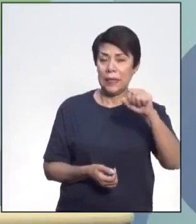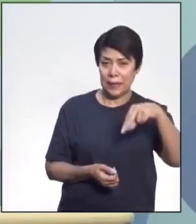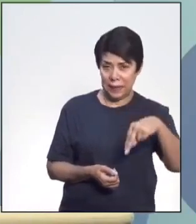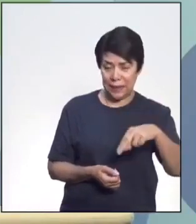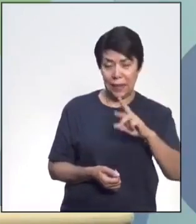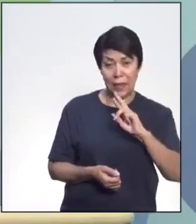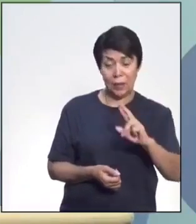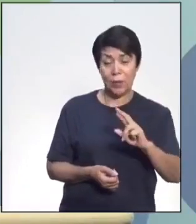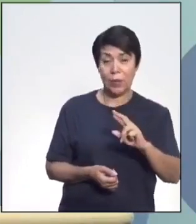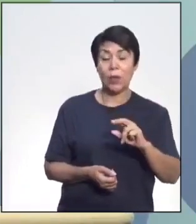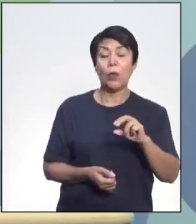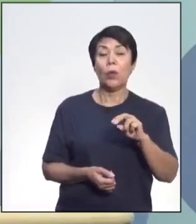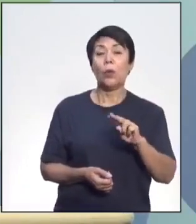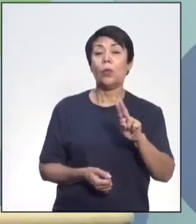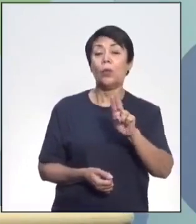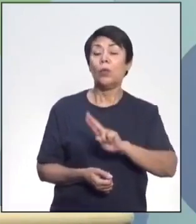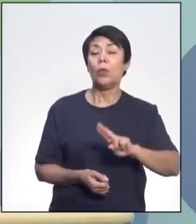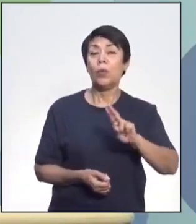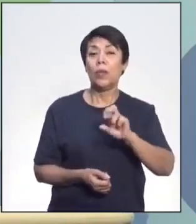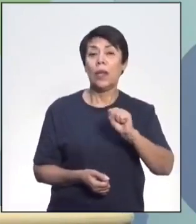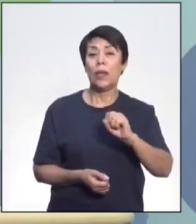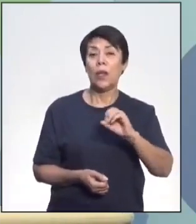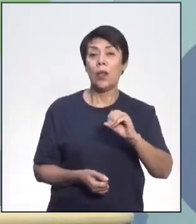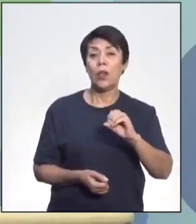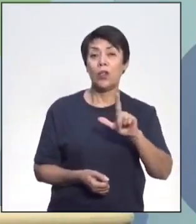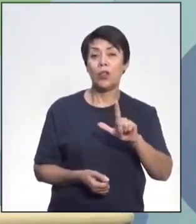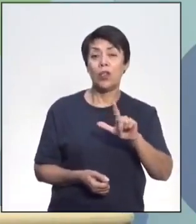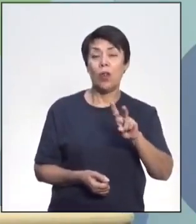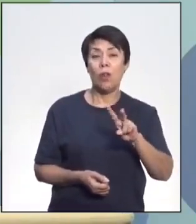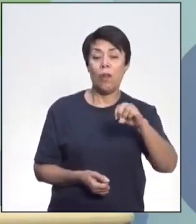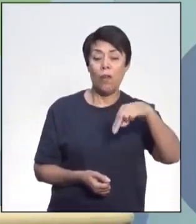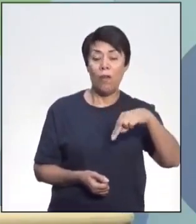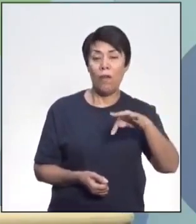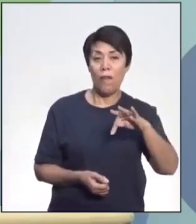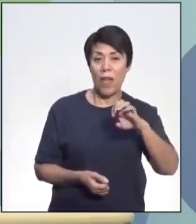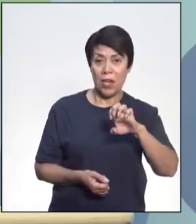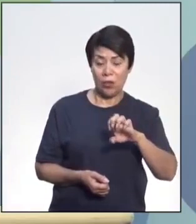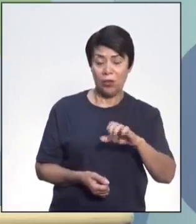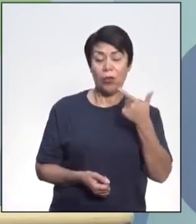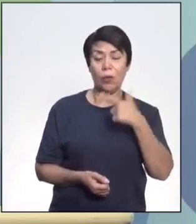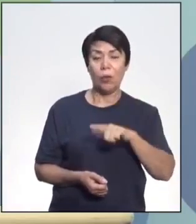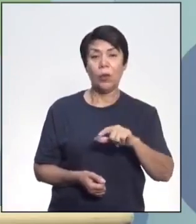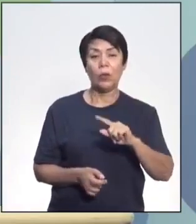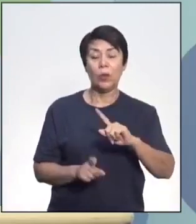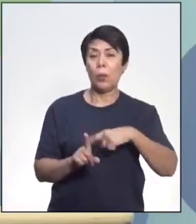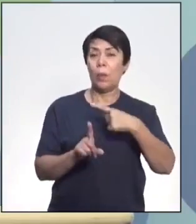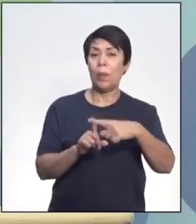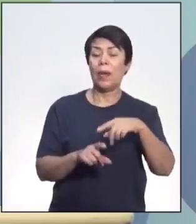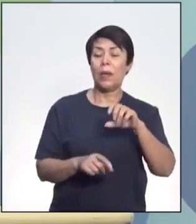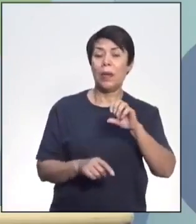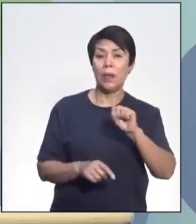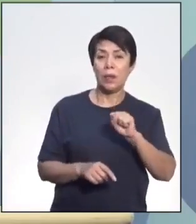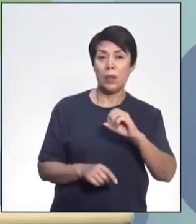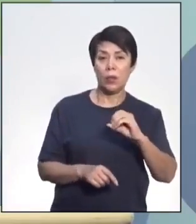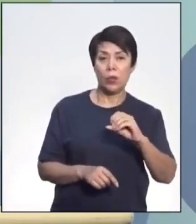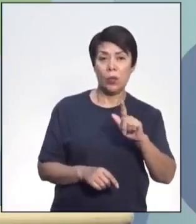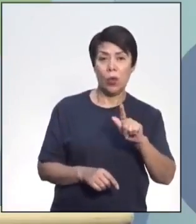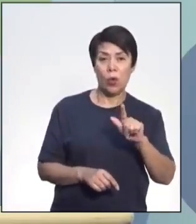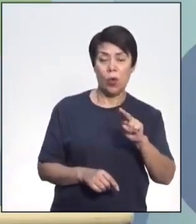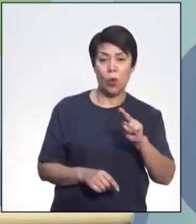um solvente. O Caio respondeu mais soluto. O